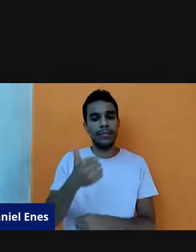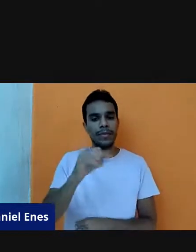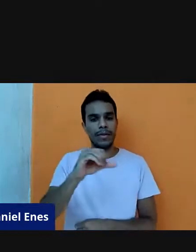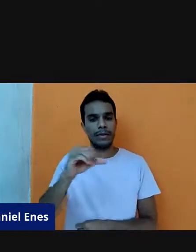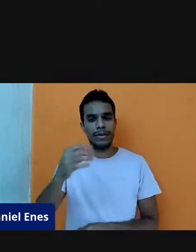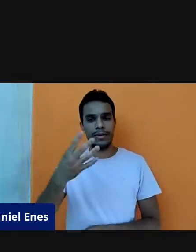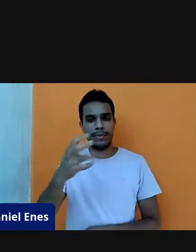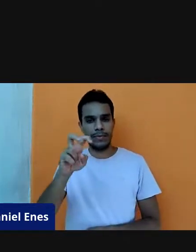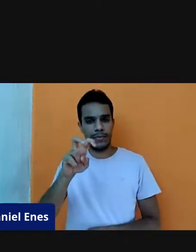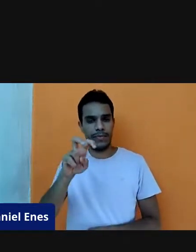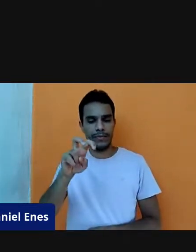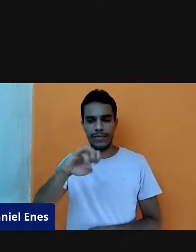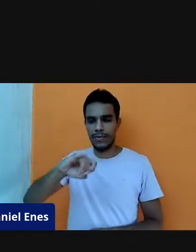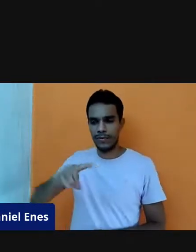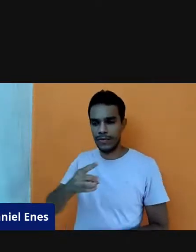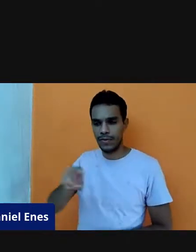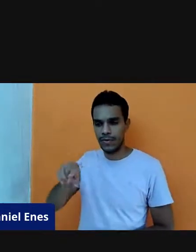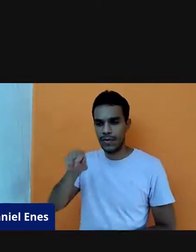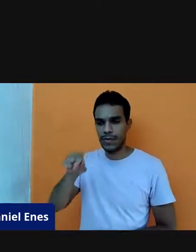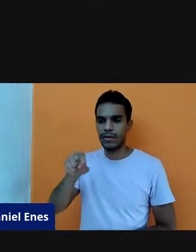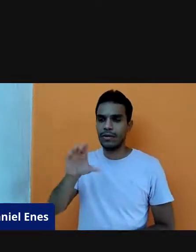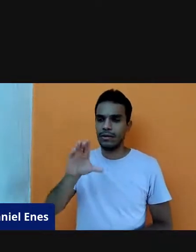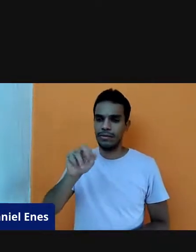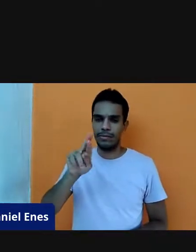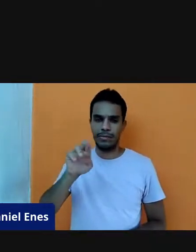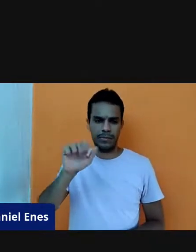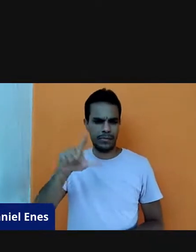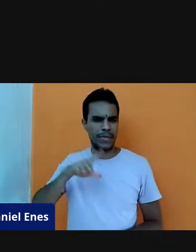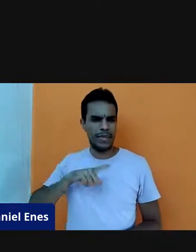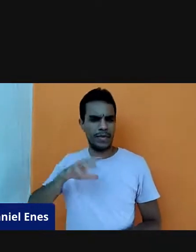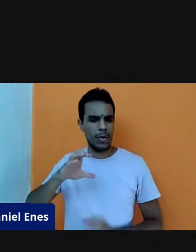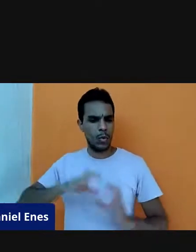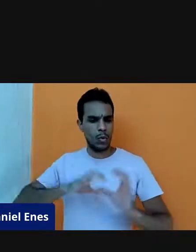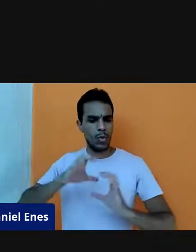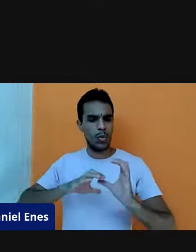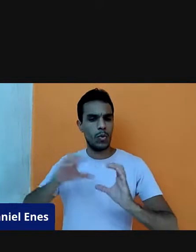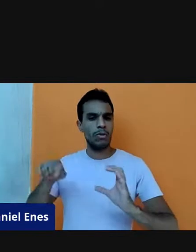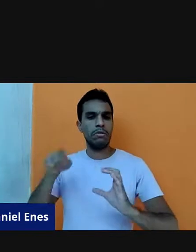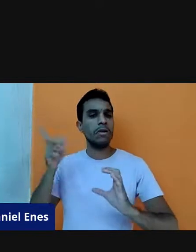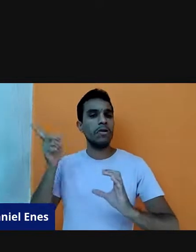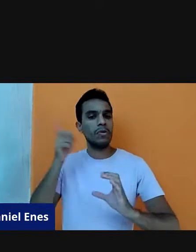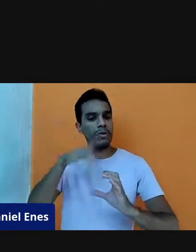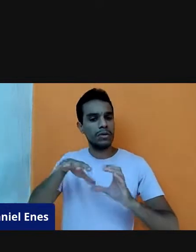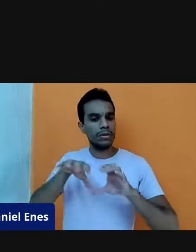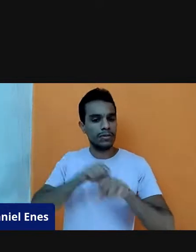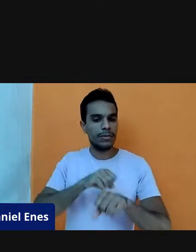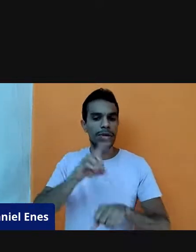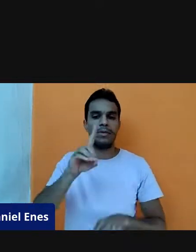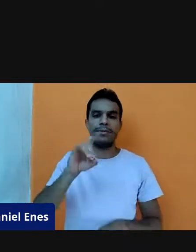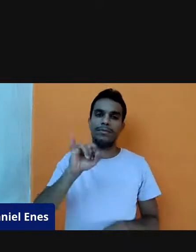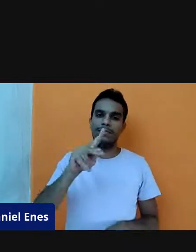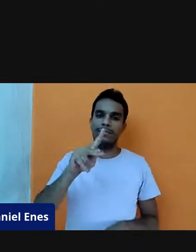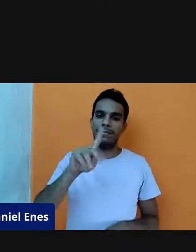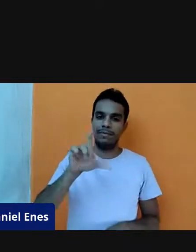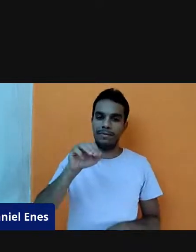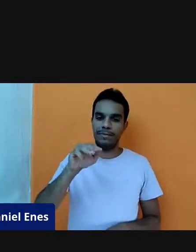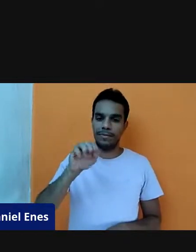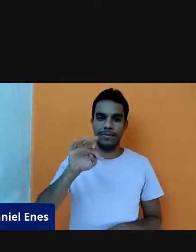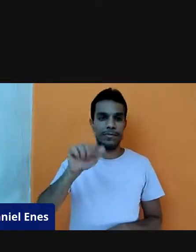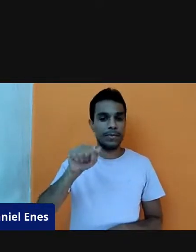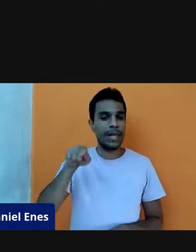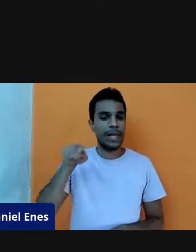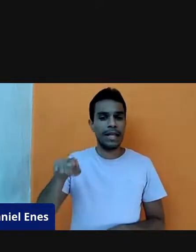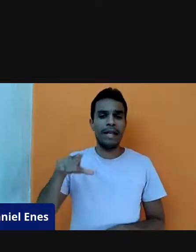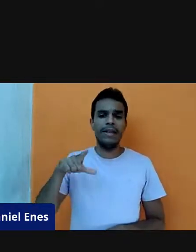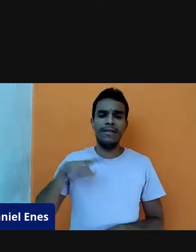João Cabral vai fazer um concurso e vai se tornar diplomata. Com isso, ele passa